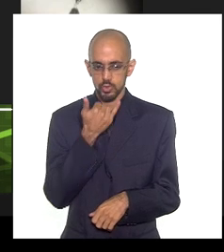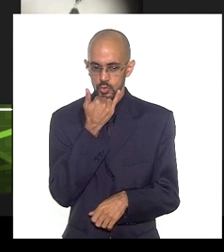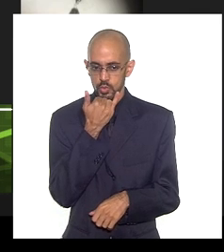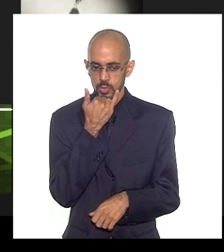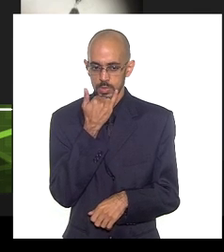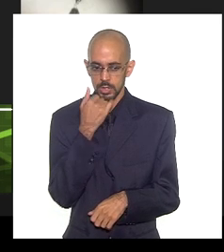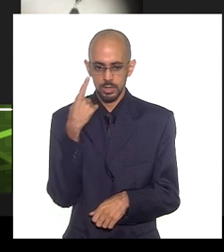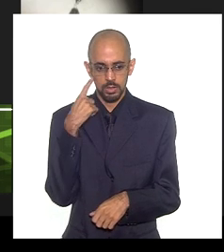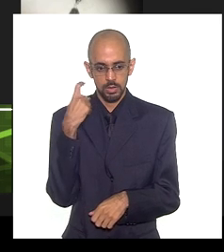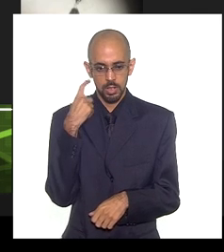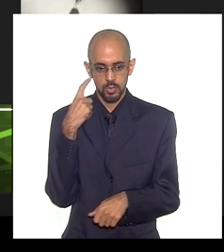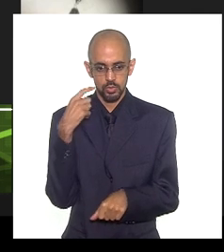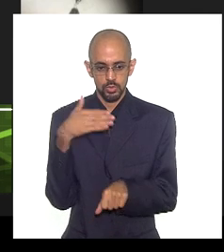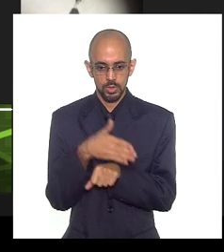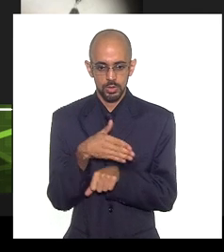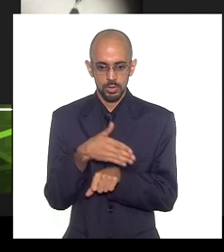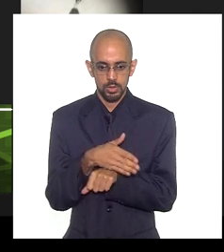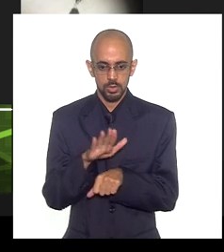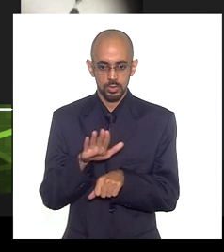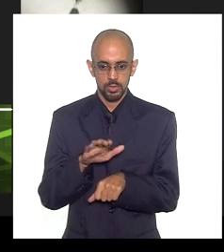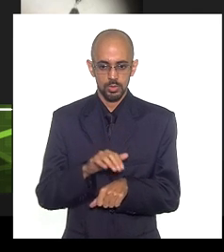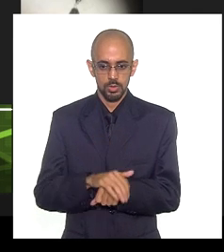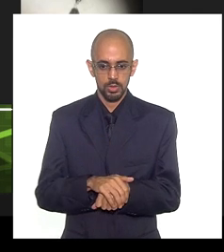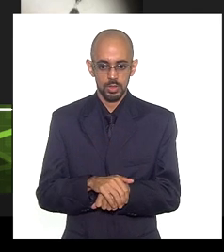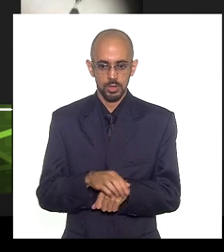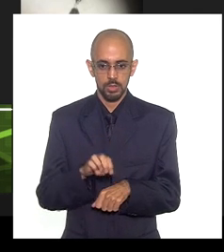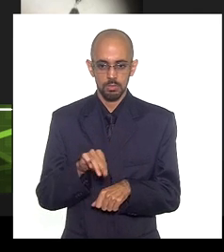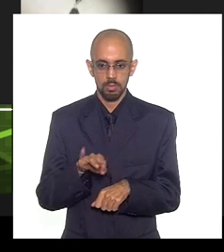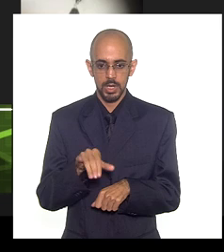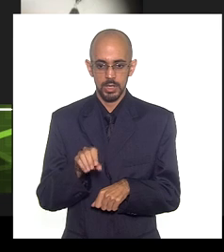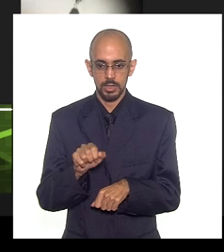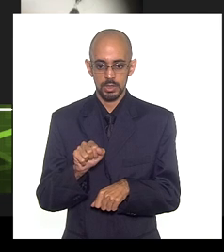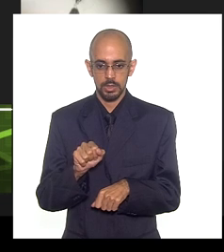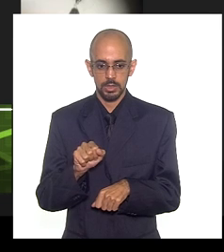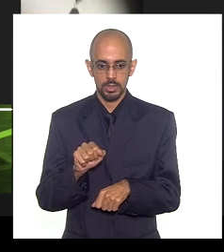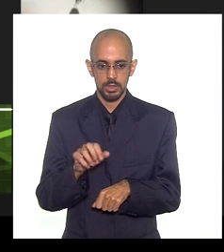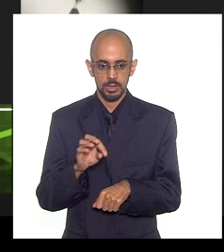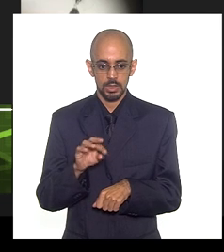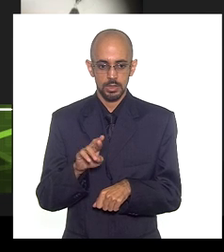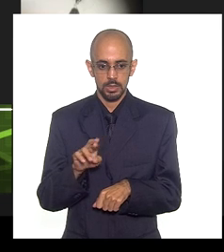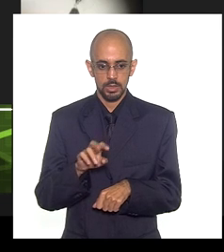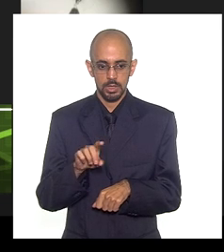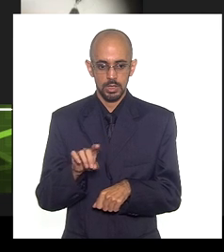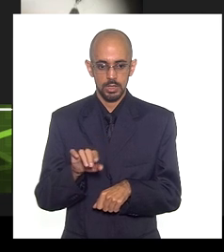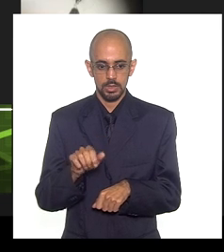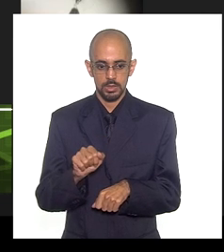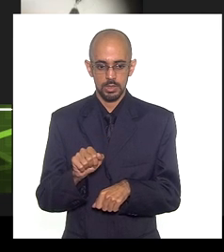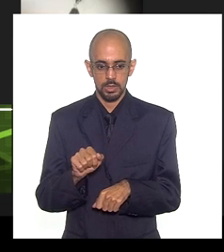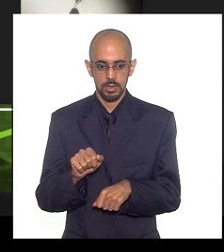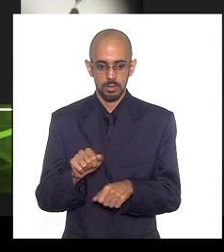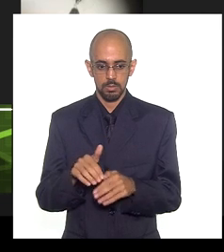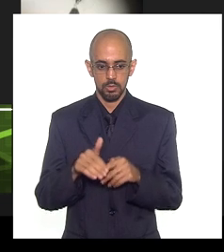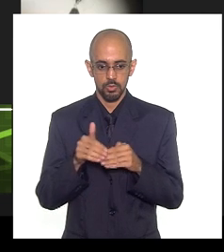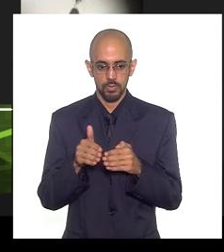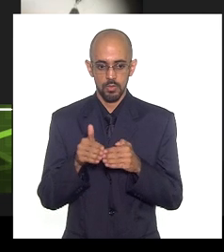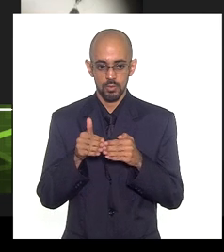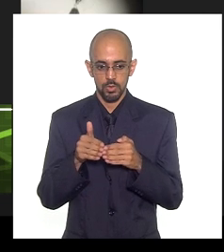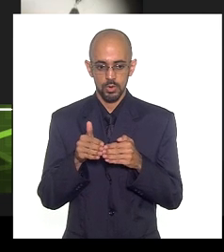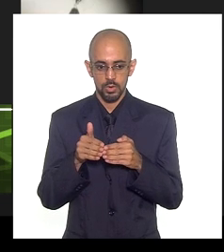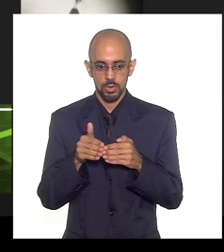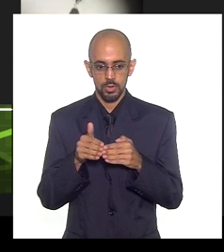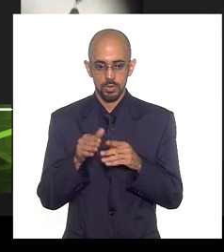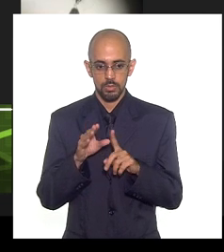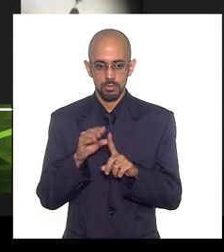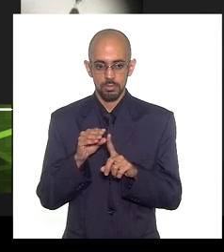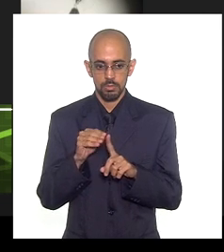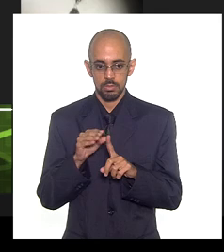pelo whatsapp por favor Maria Tereza avance fechar o microfone por gentileza obrigado Santa Tereza vocês são